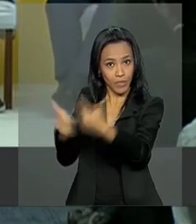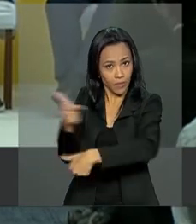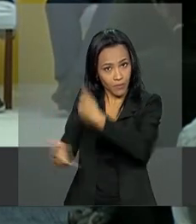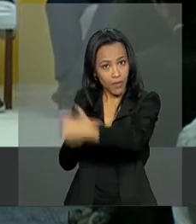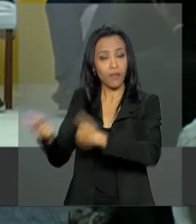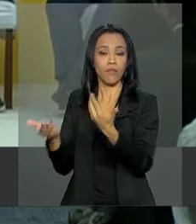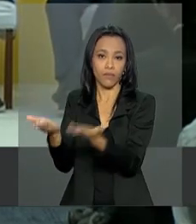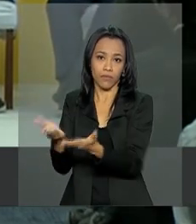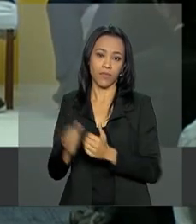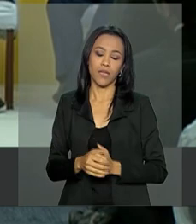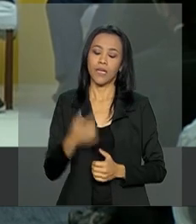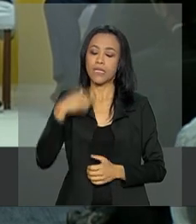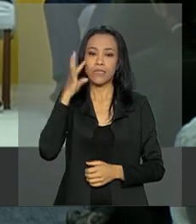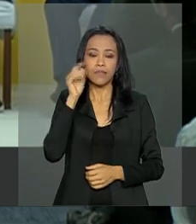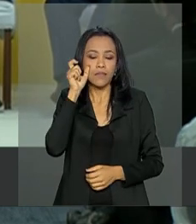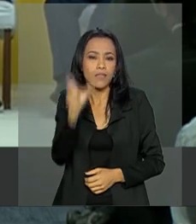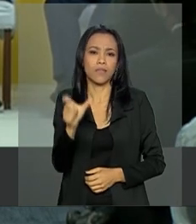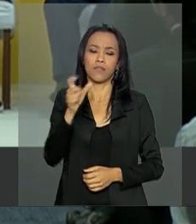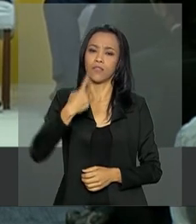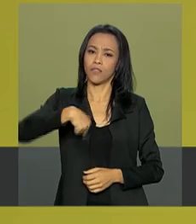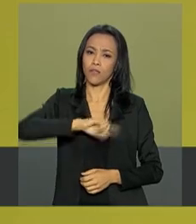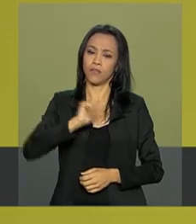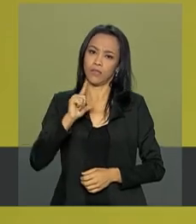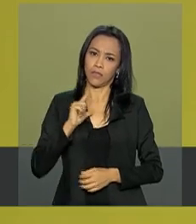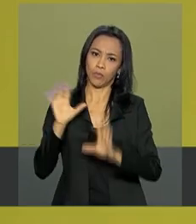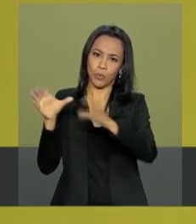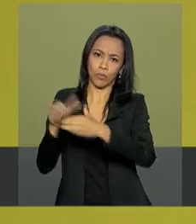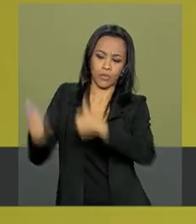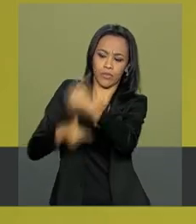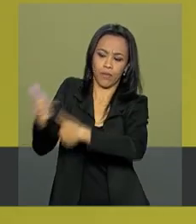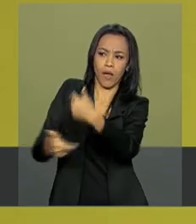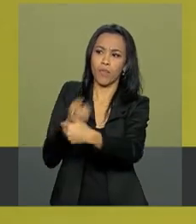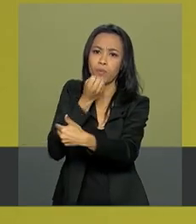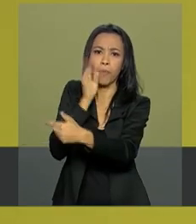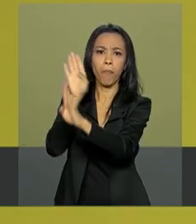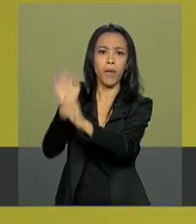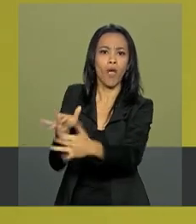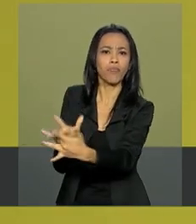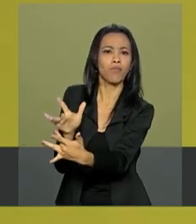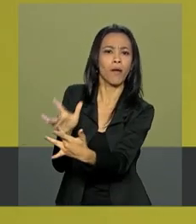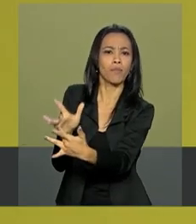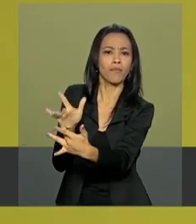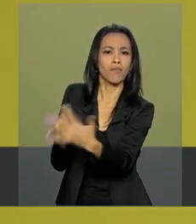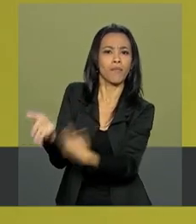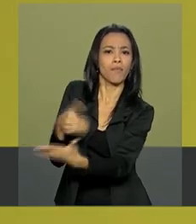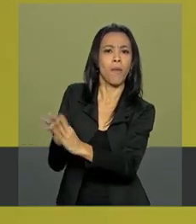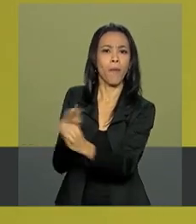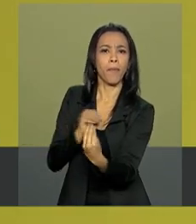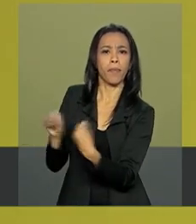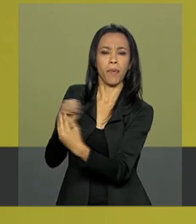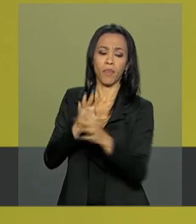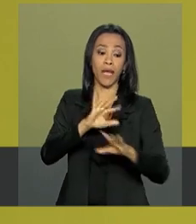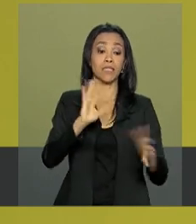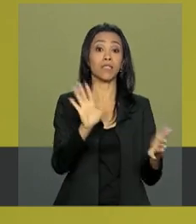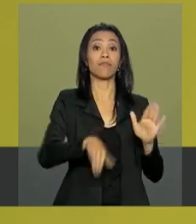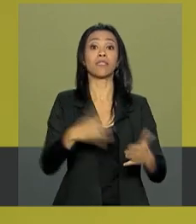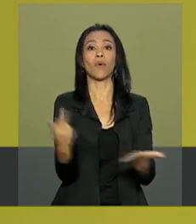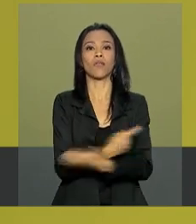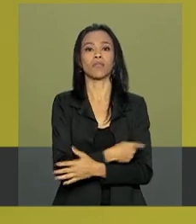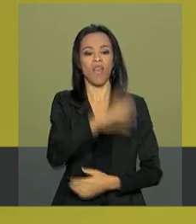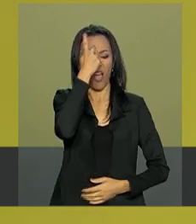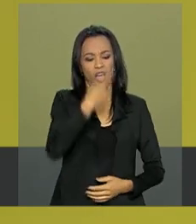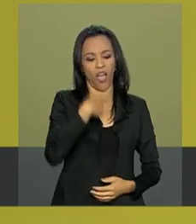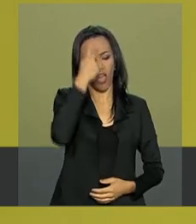interessante, nós temos uma equipe, como outros disseram, né? Uma equipe muito entrosada, porque, no geral, muitas vezes no governo acontece isso, cada um quer cuidar de